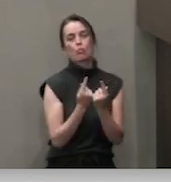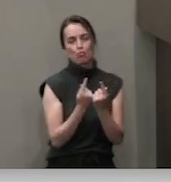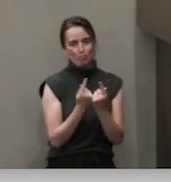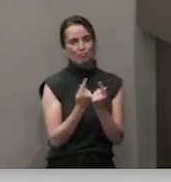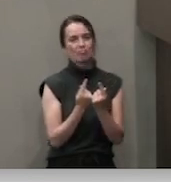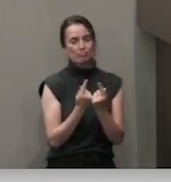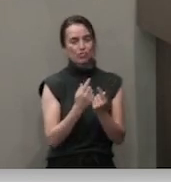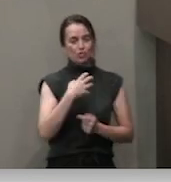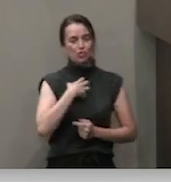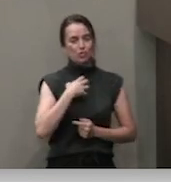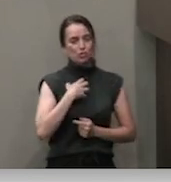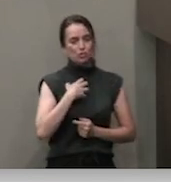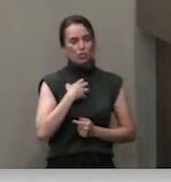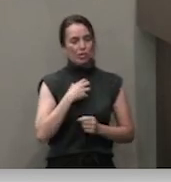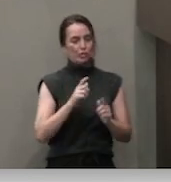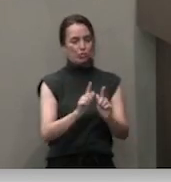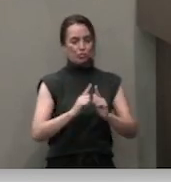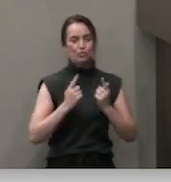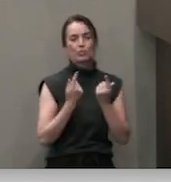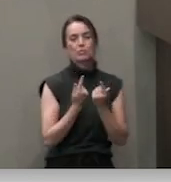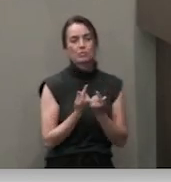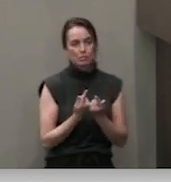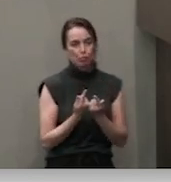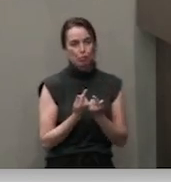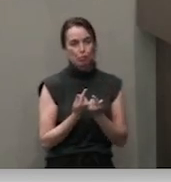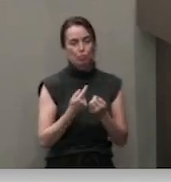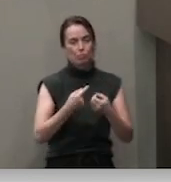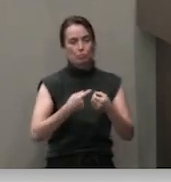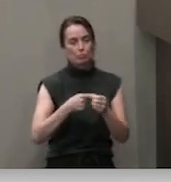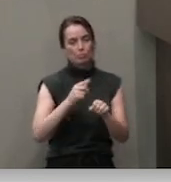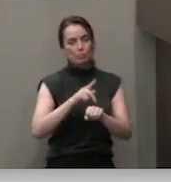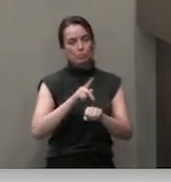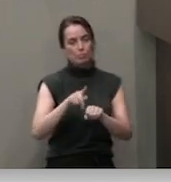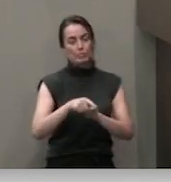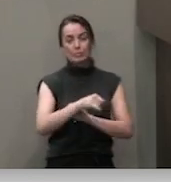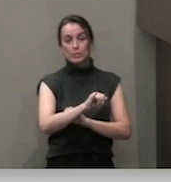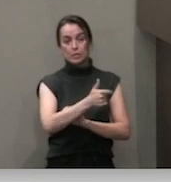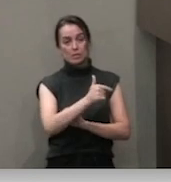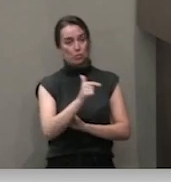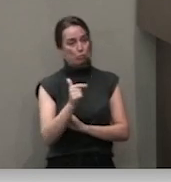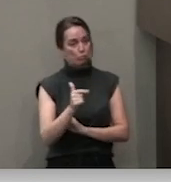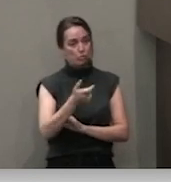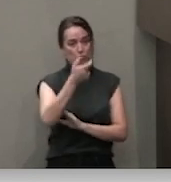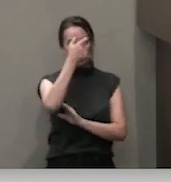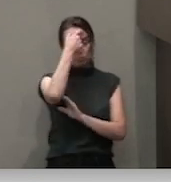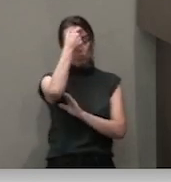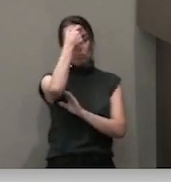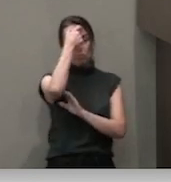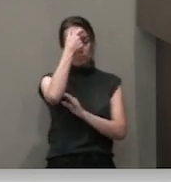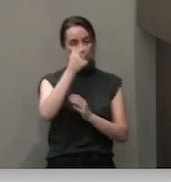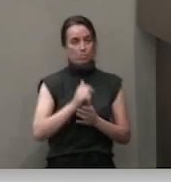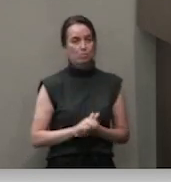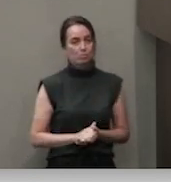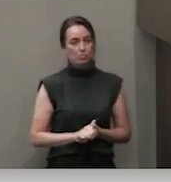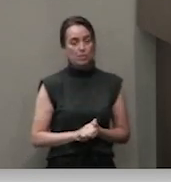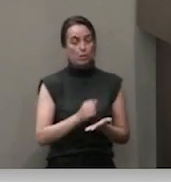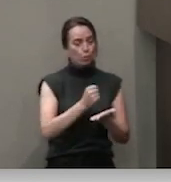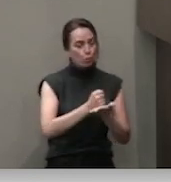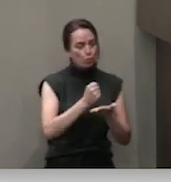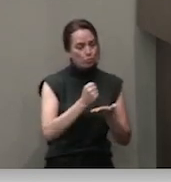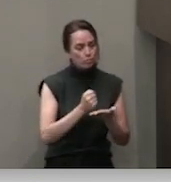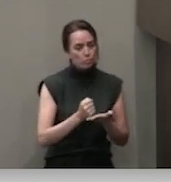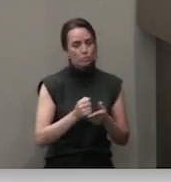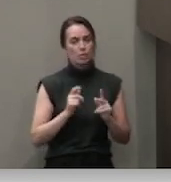conduzida a nossa saúde da cidade de pass fundo e se não tiver uma consciência de contratar esse